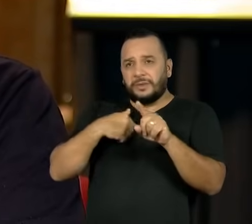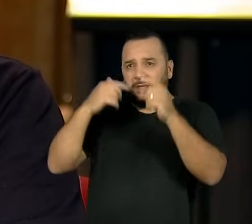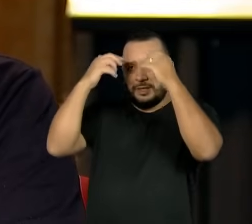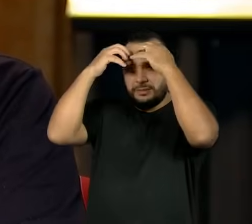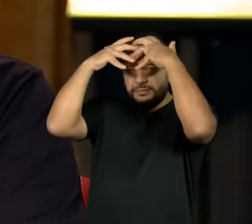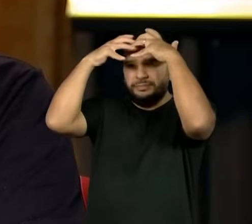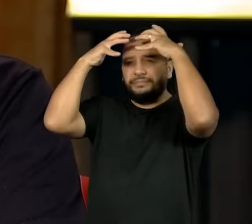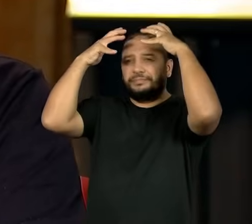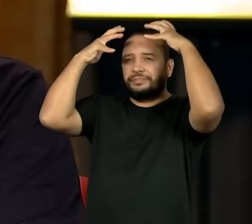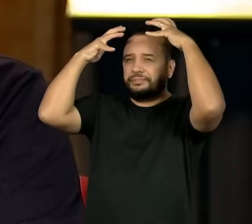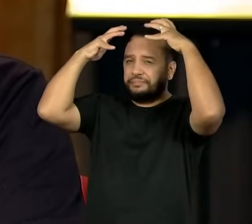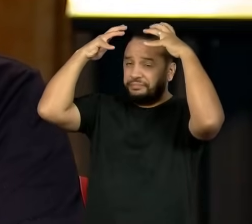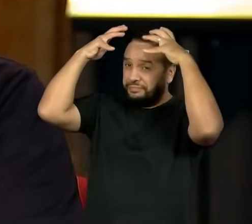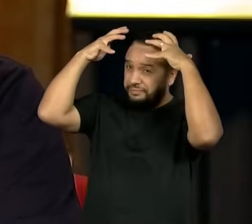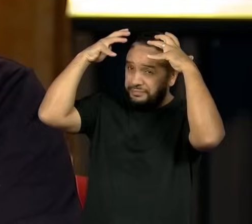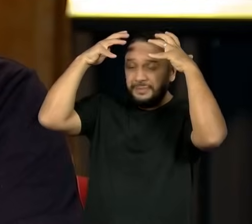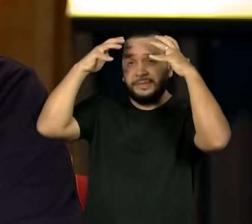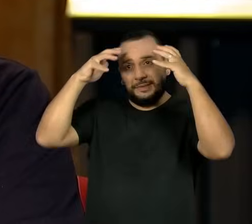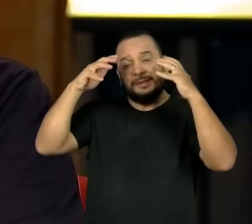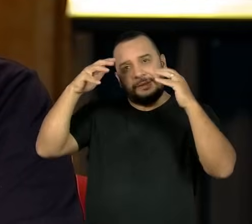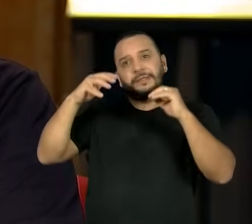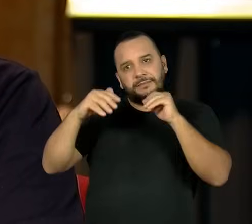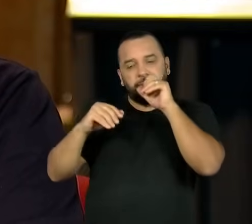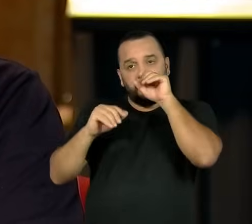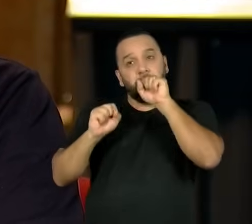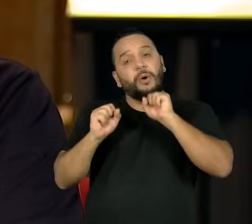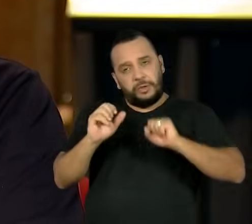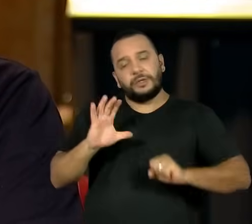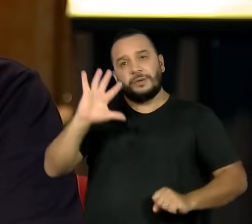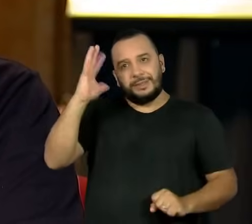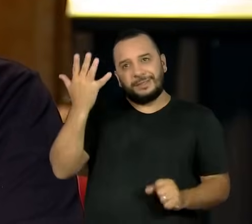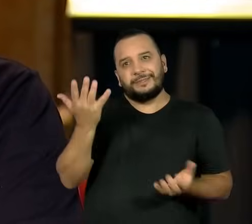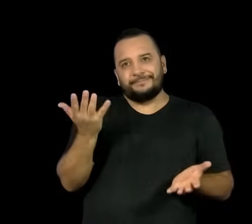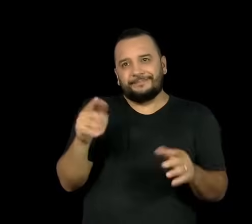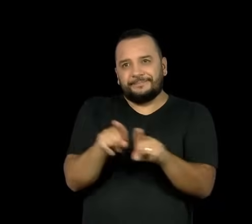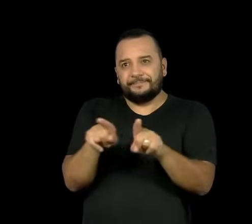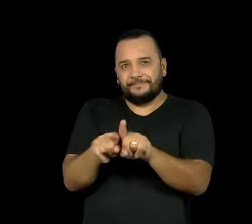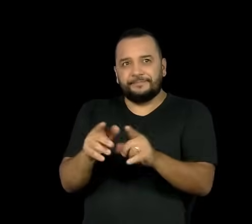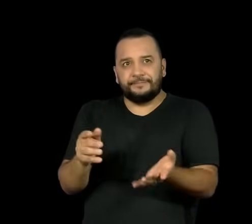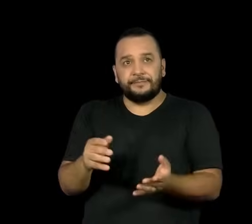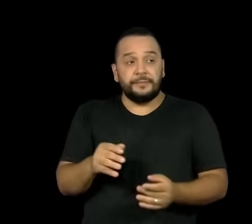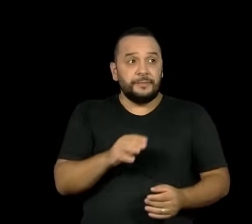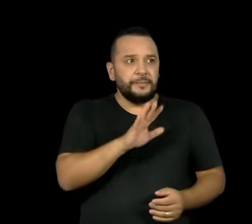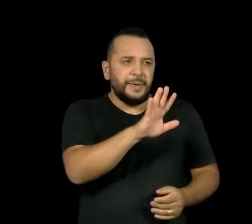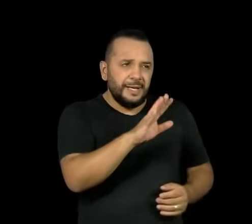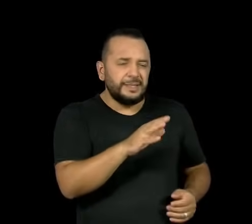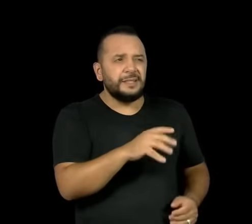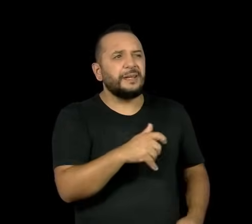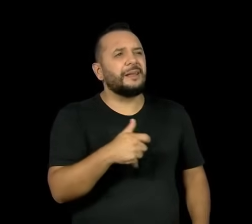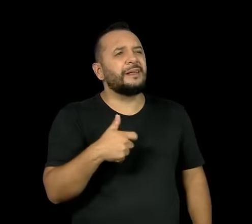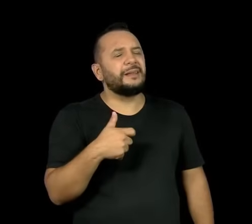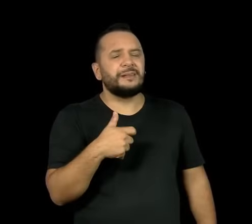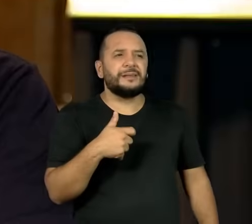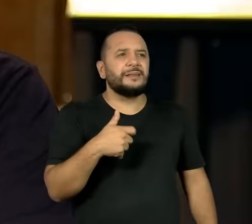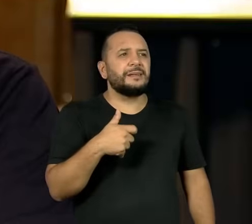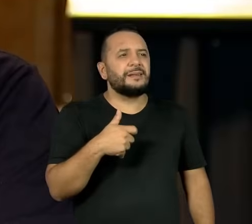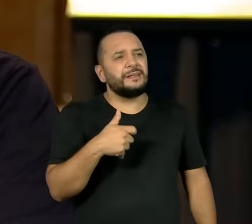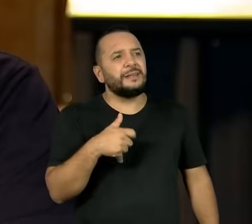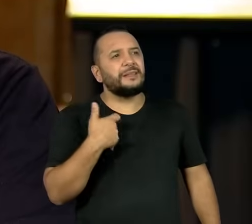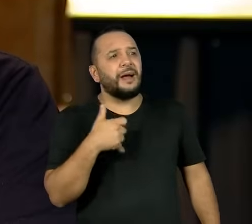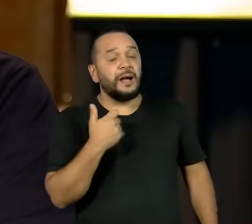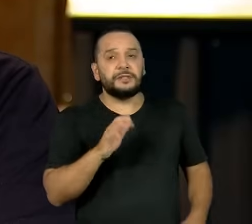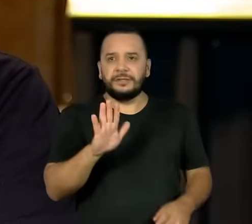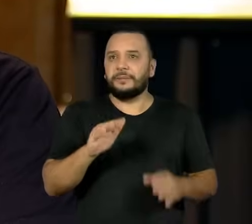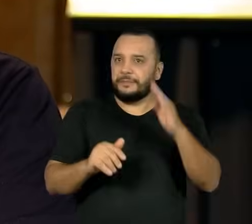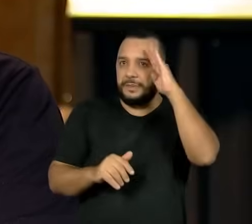com talvez uma maior probabilidade do que os psicodélicos. E tem idade Eu diria que principalmente a